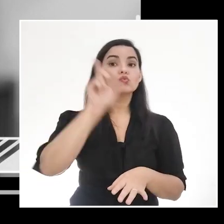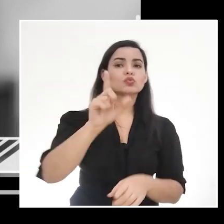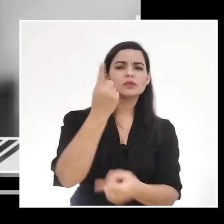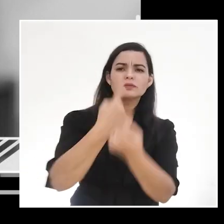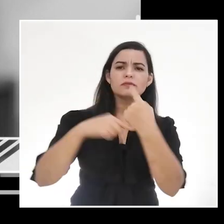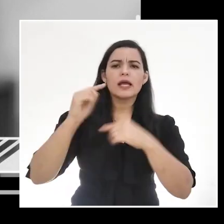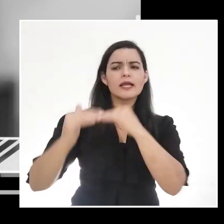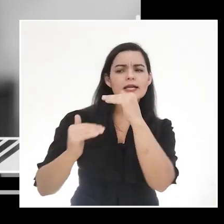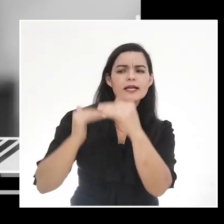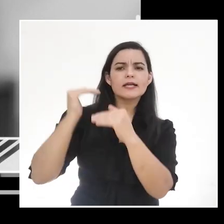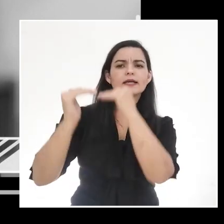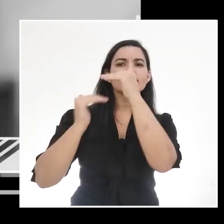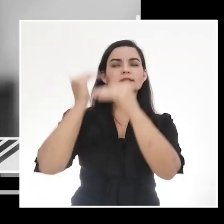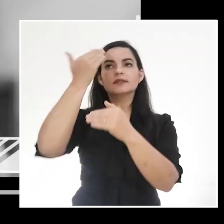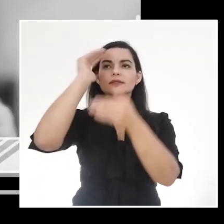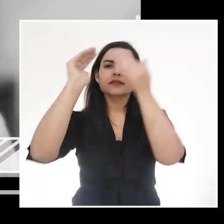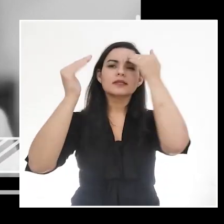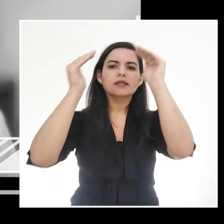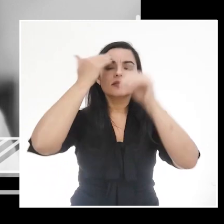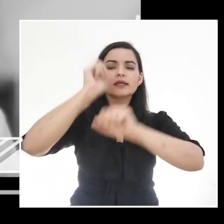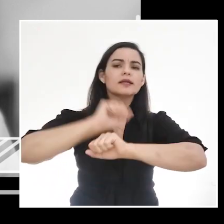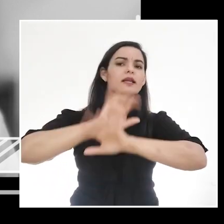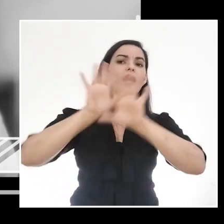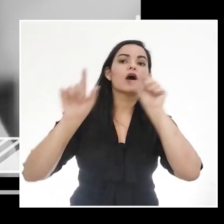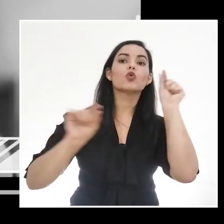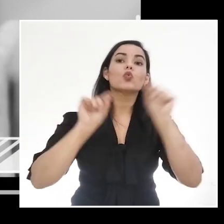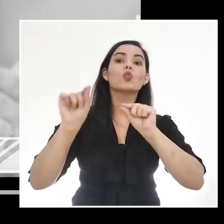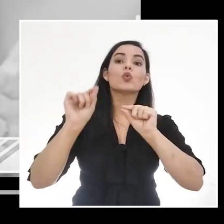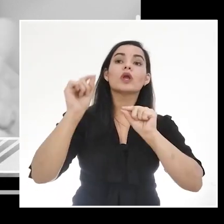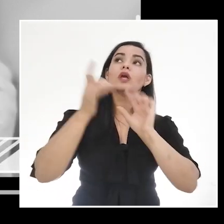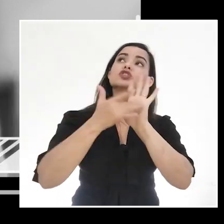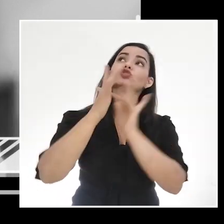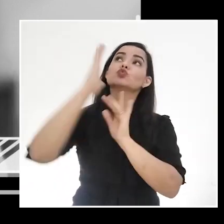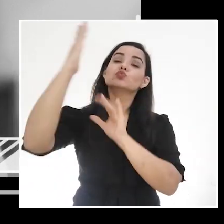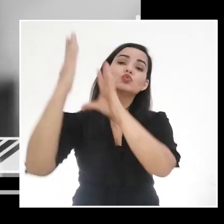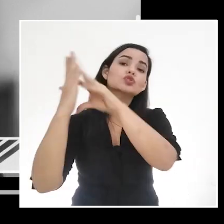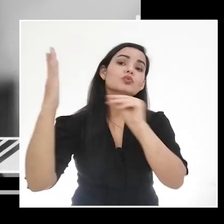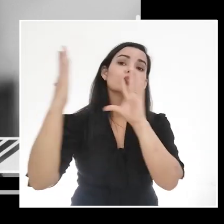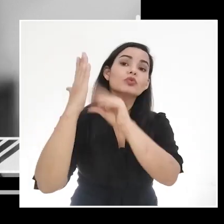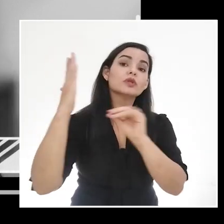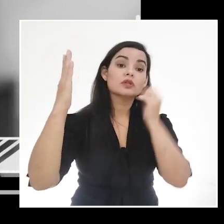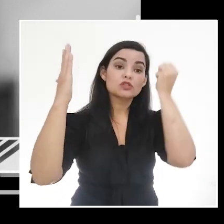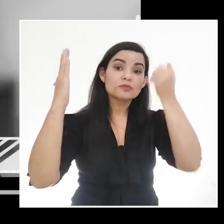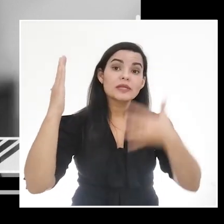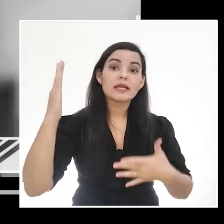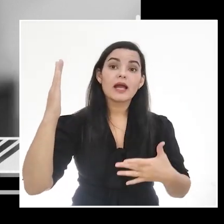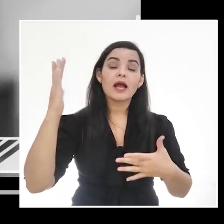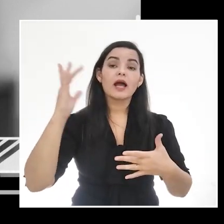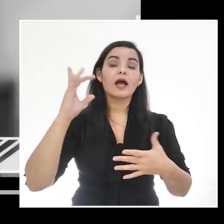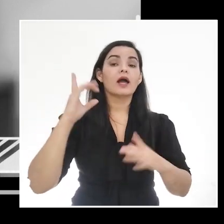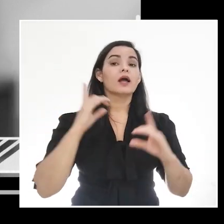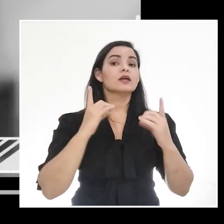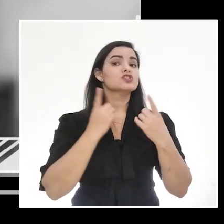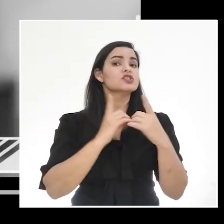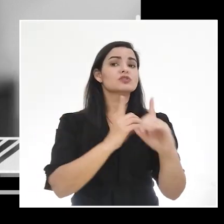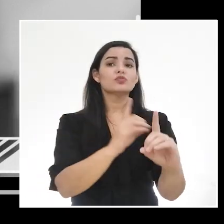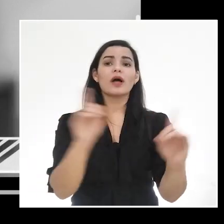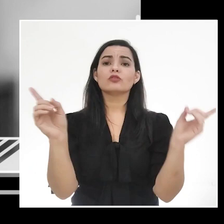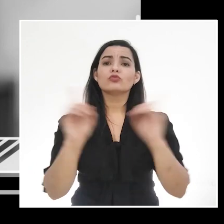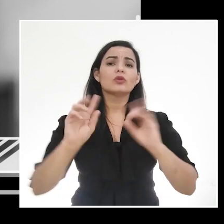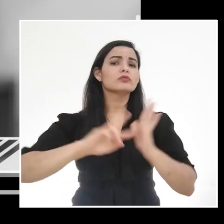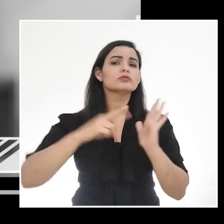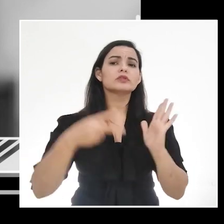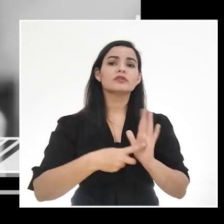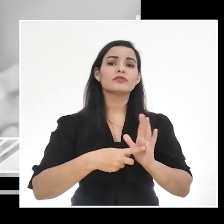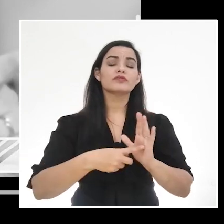com os outros. Então, talvez outra forma da gente crescer nessa dimensão de entender aquilo que é o modelo de